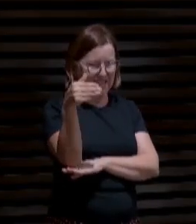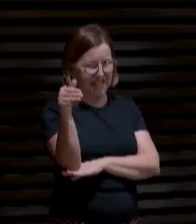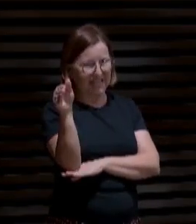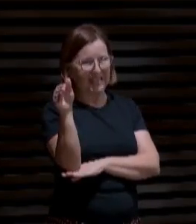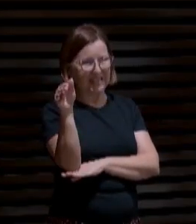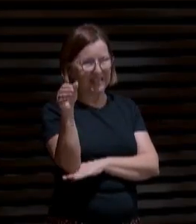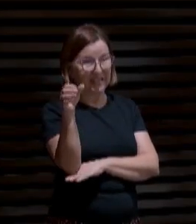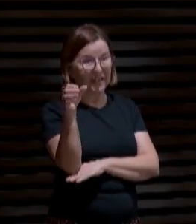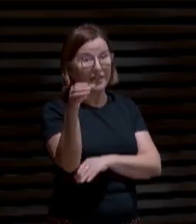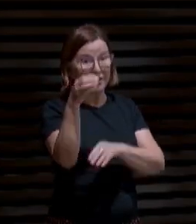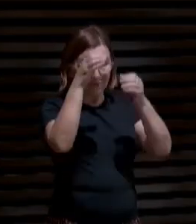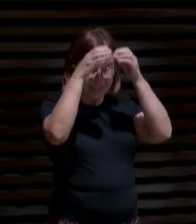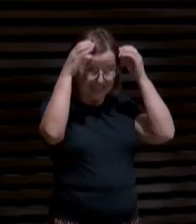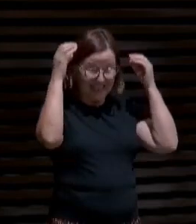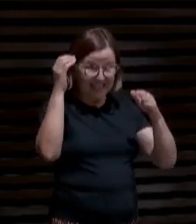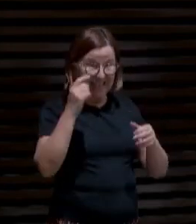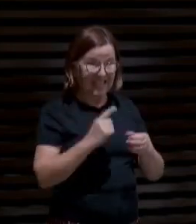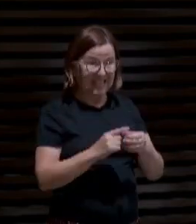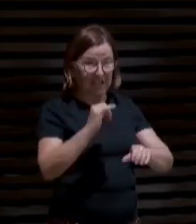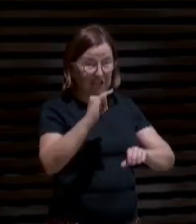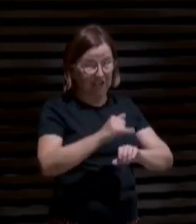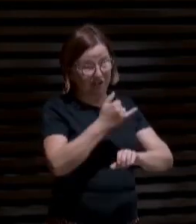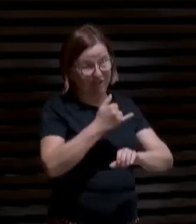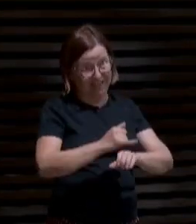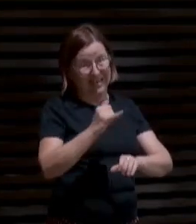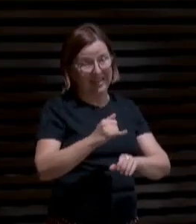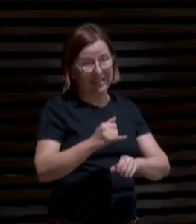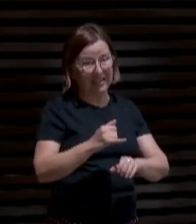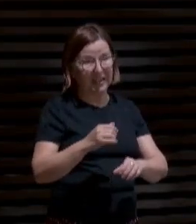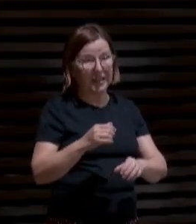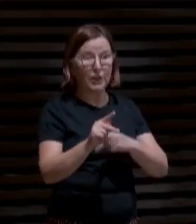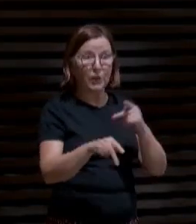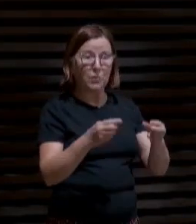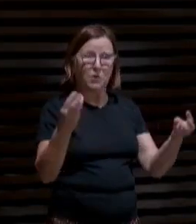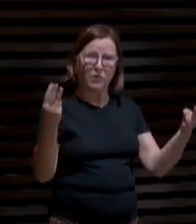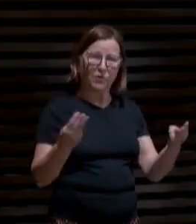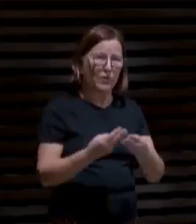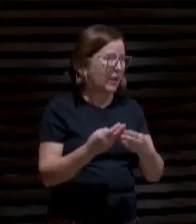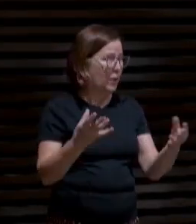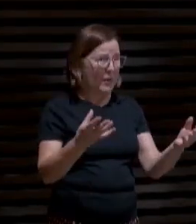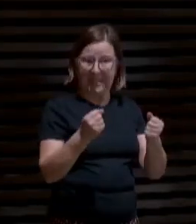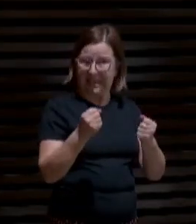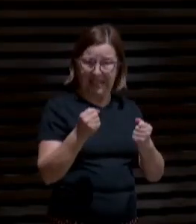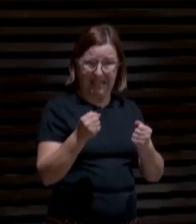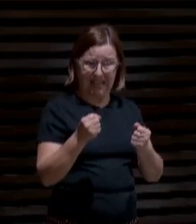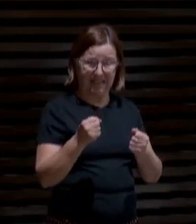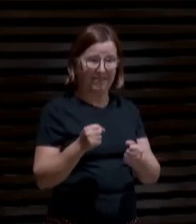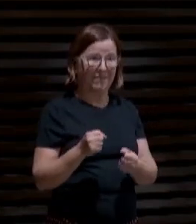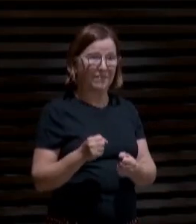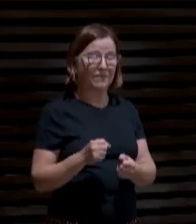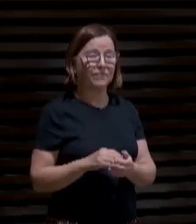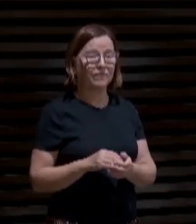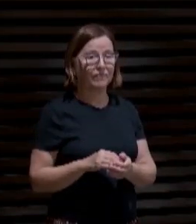não aceitavam aquelas bandeiras, aqueles banners, propaganda de Tibério. E eles foram em cima.